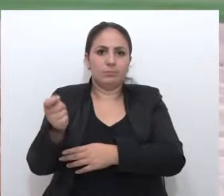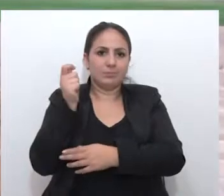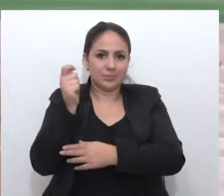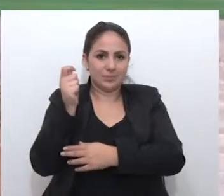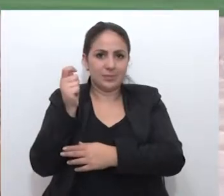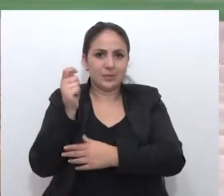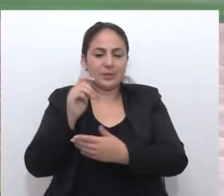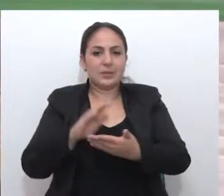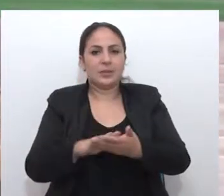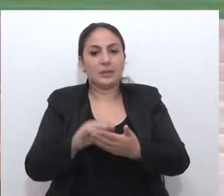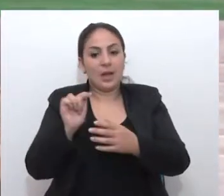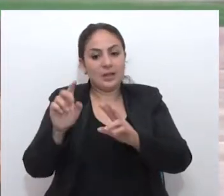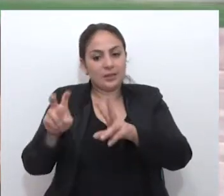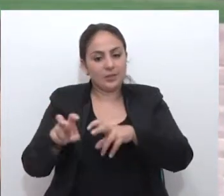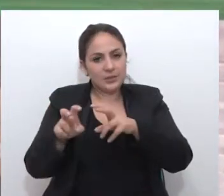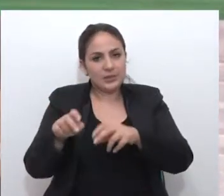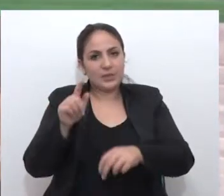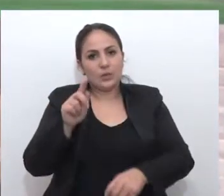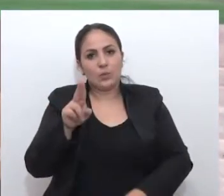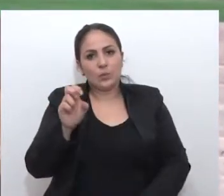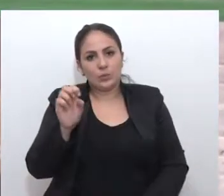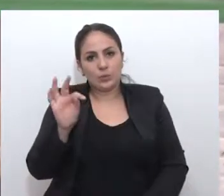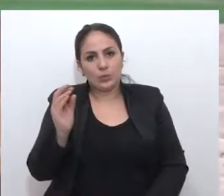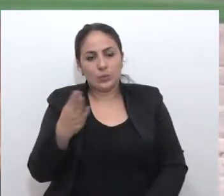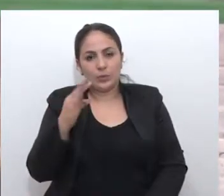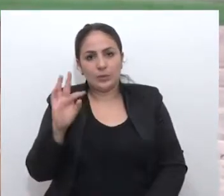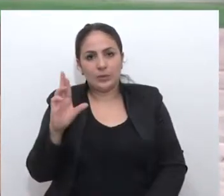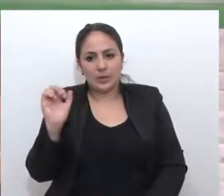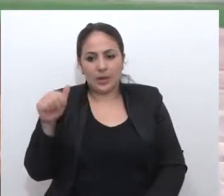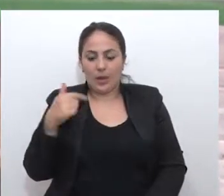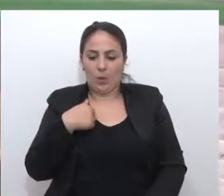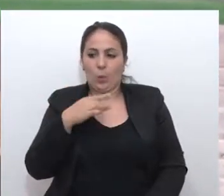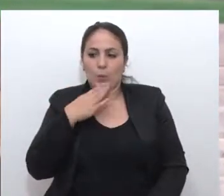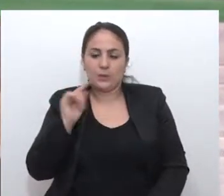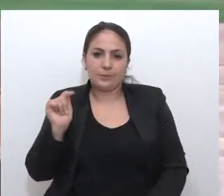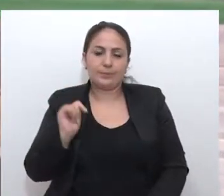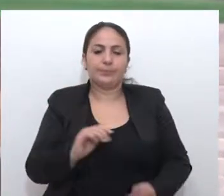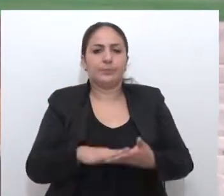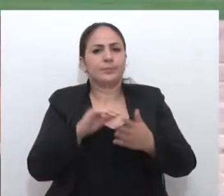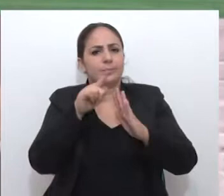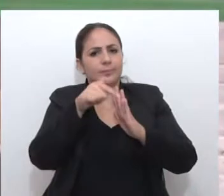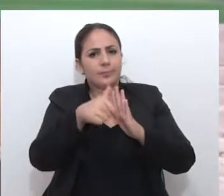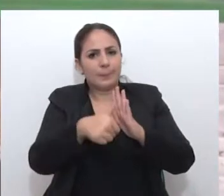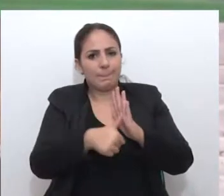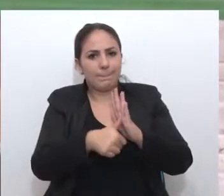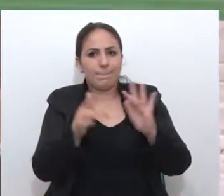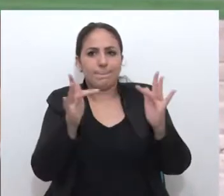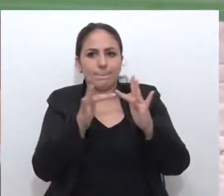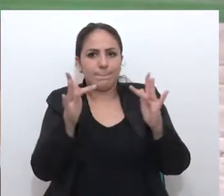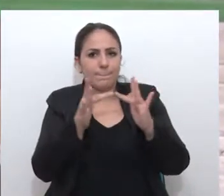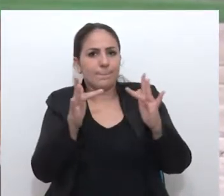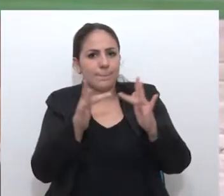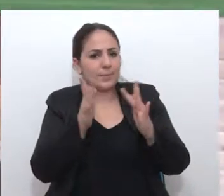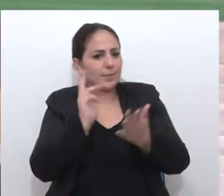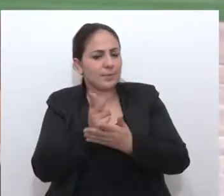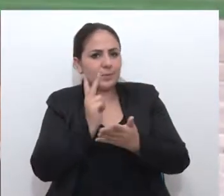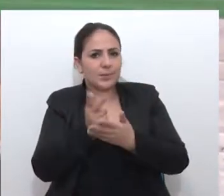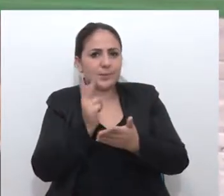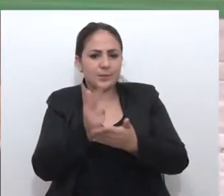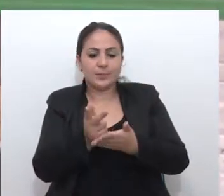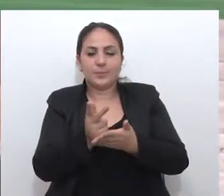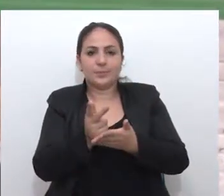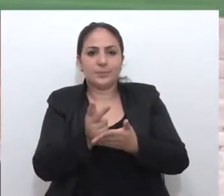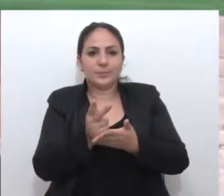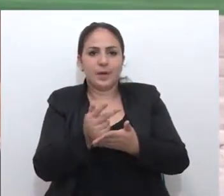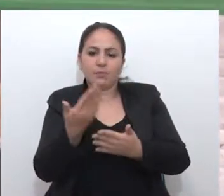lá da fazenda do Gusto Trem. Eu conheci ele lá. E depois fomos convivendo